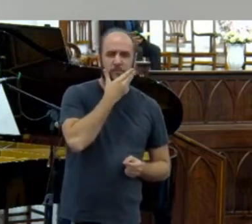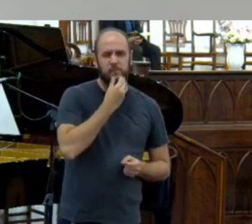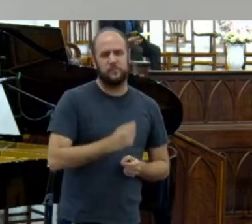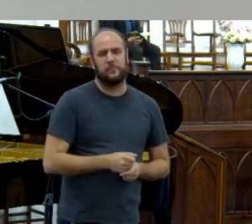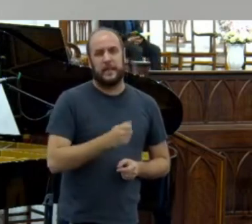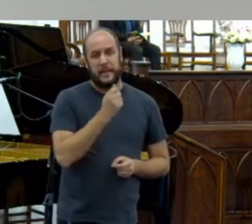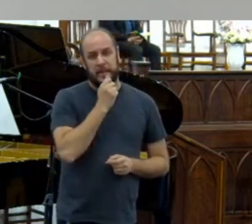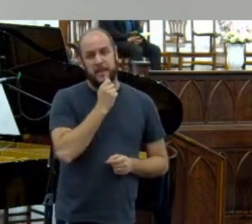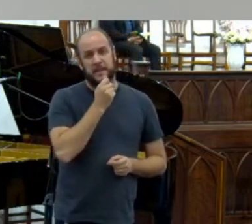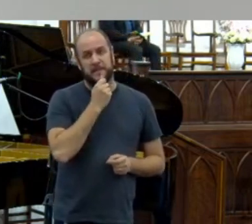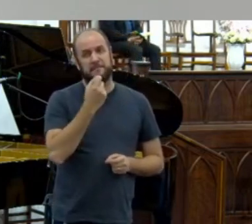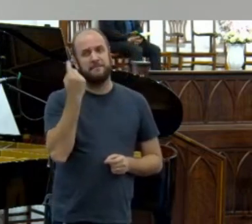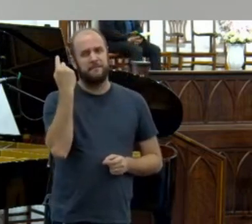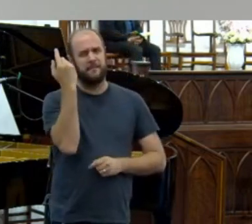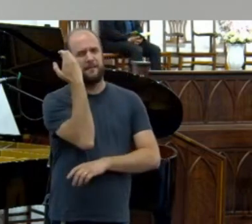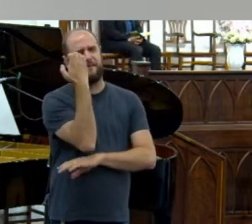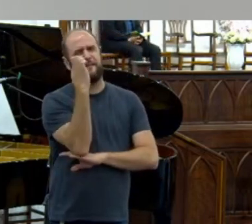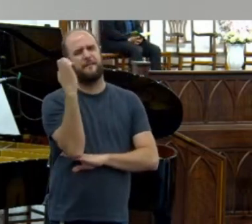no tempo do jardim.